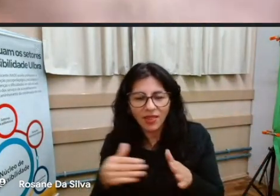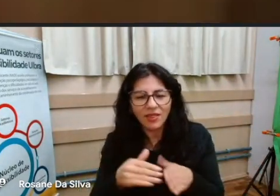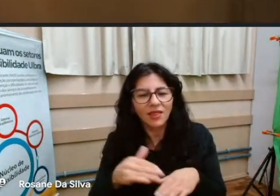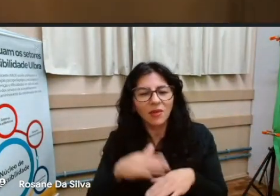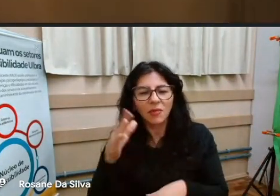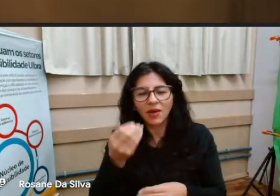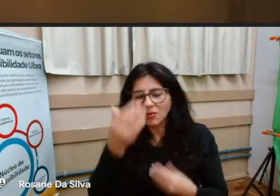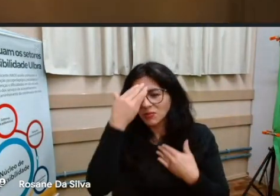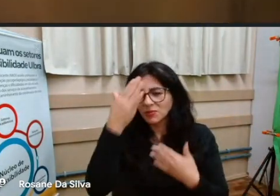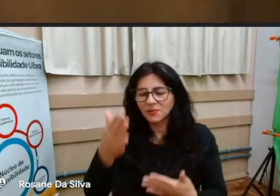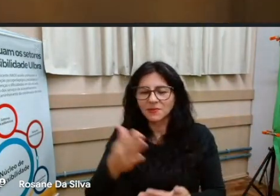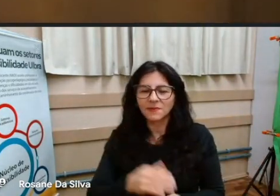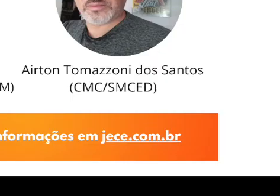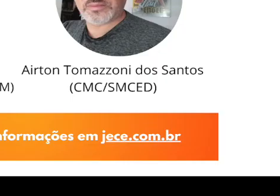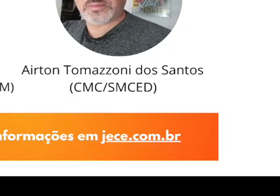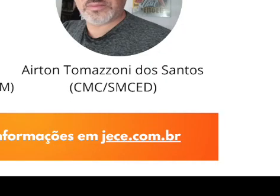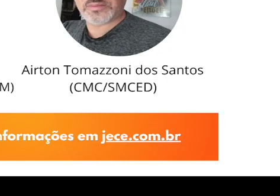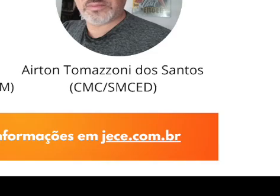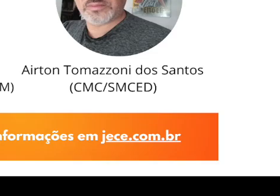logo Muito obrigado